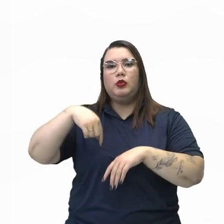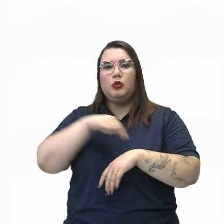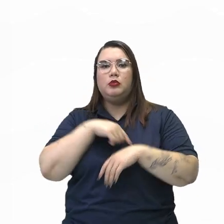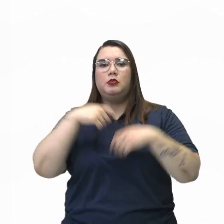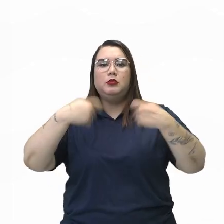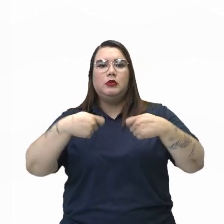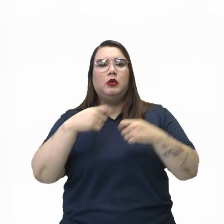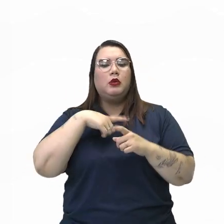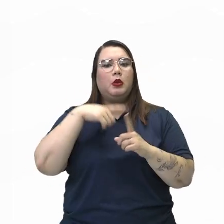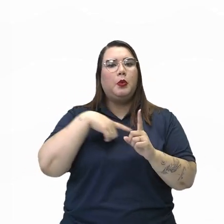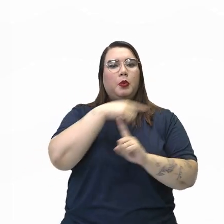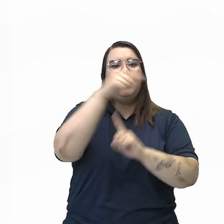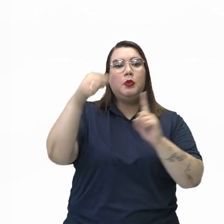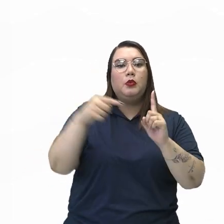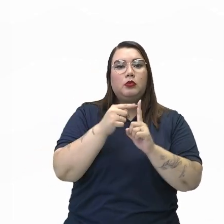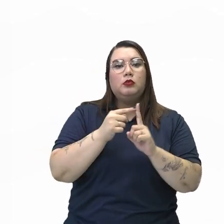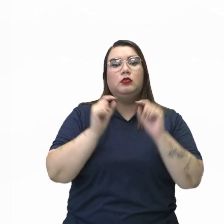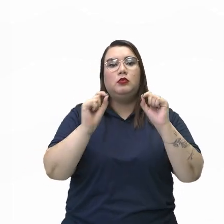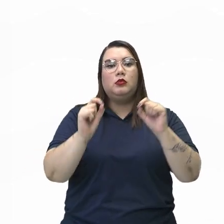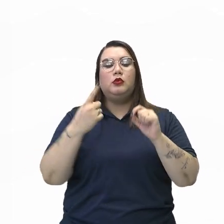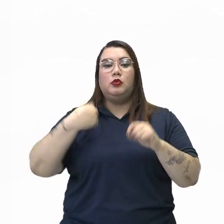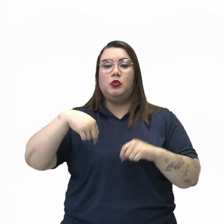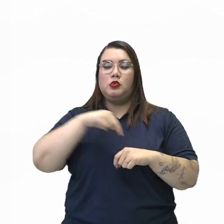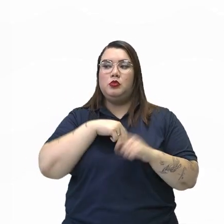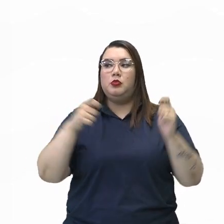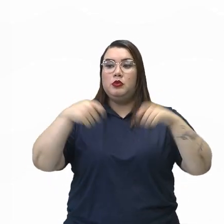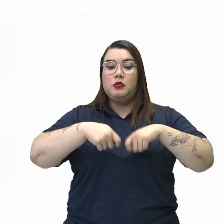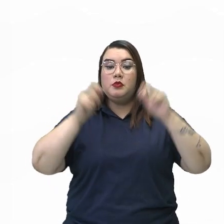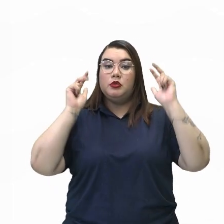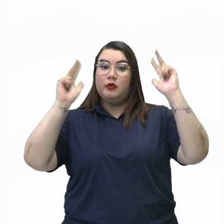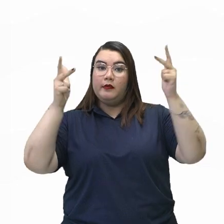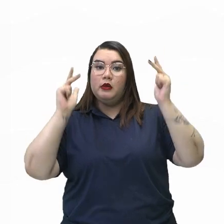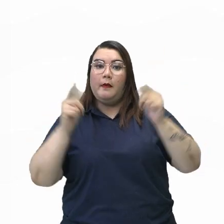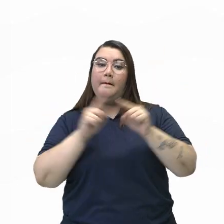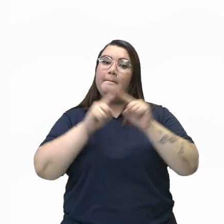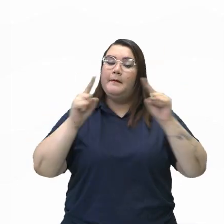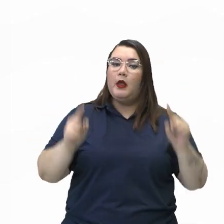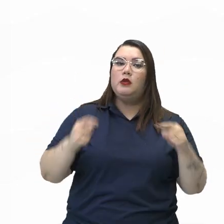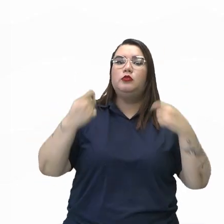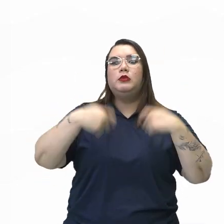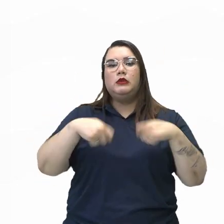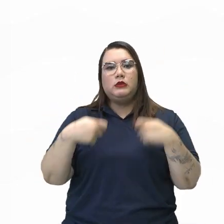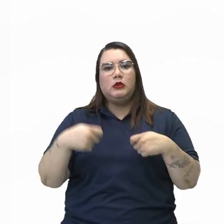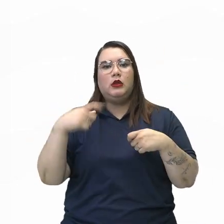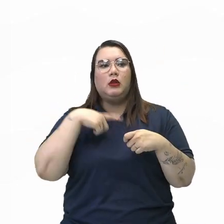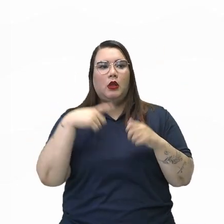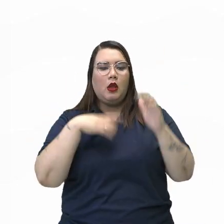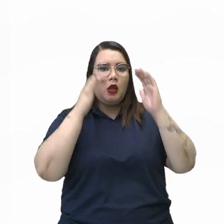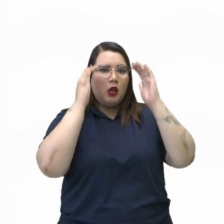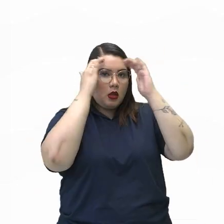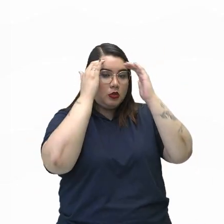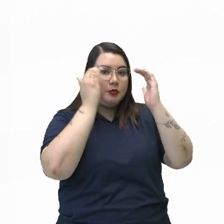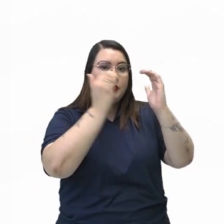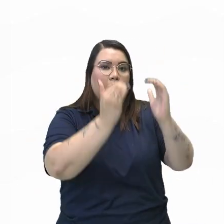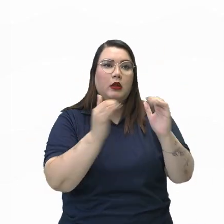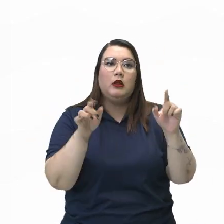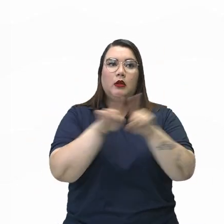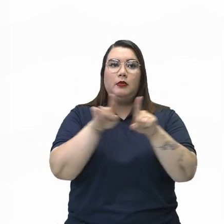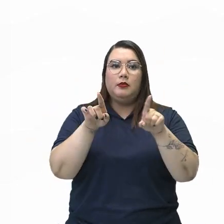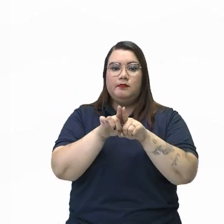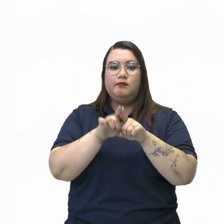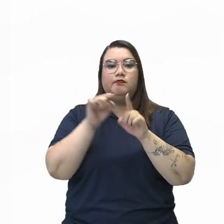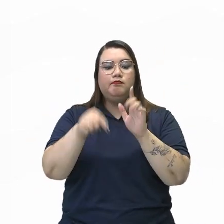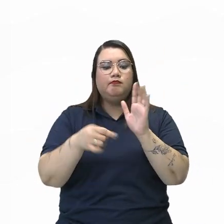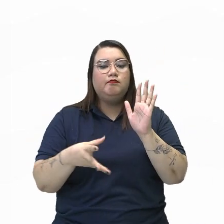lazer têm como objetivo nos divertir, mas nós devemos levá-las a sério também.